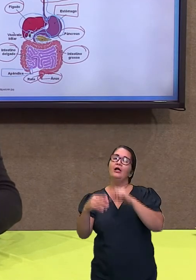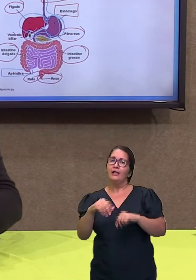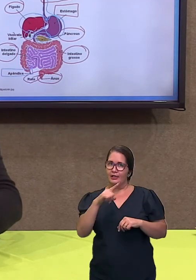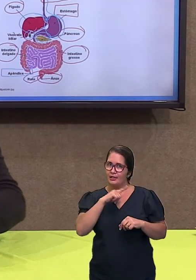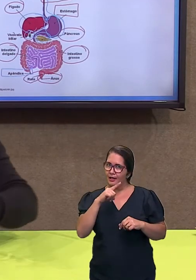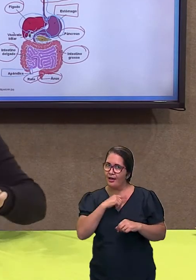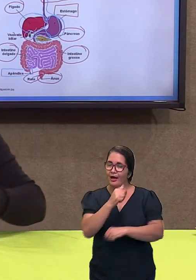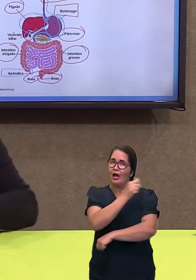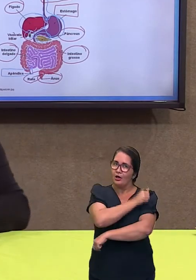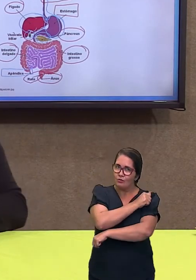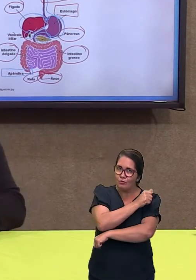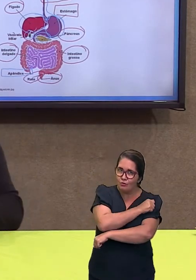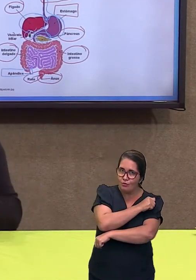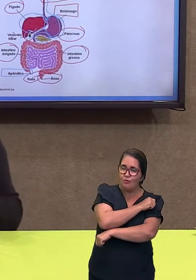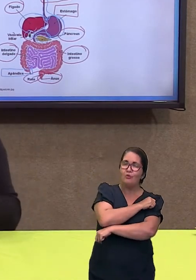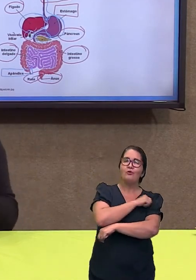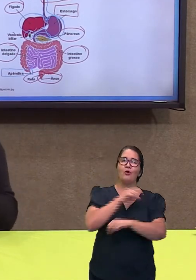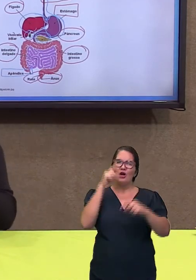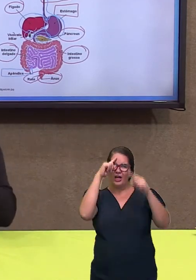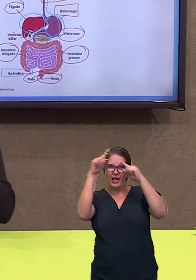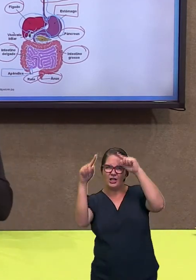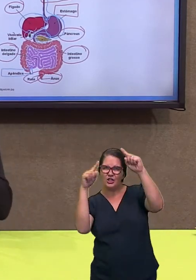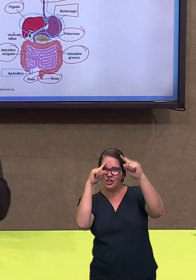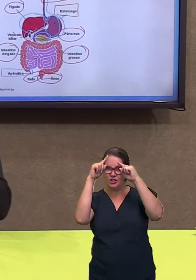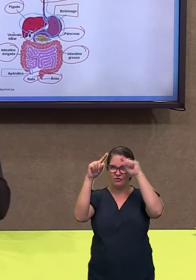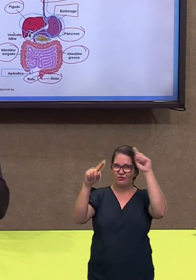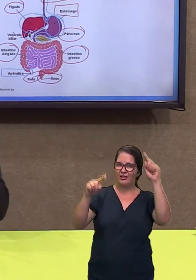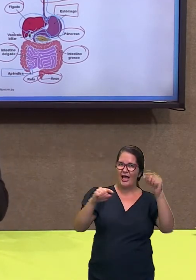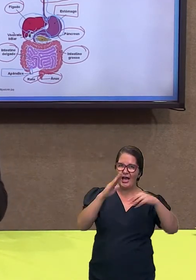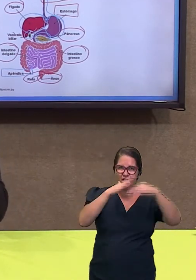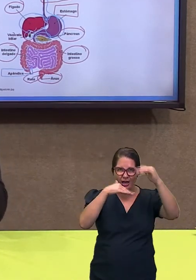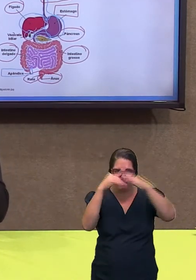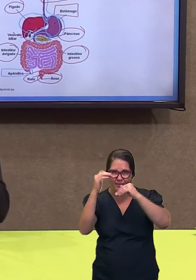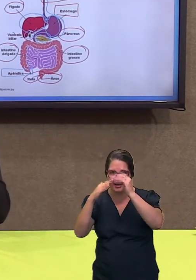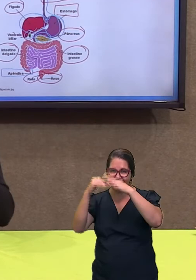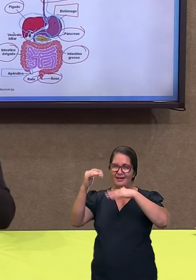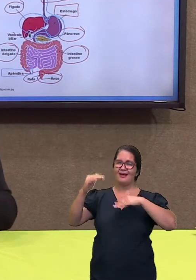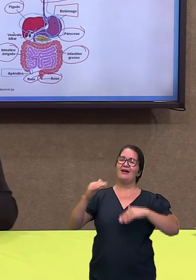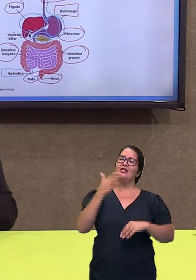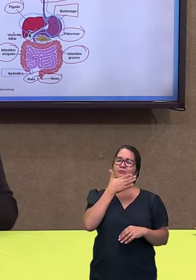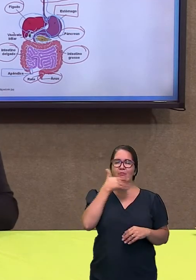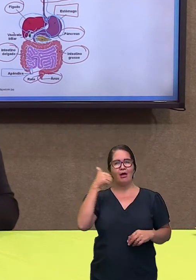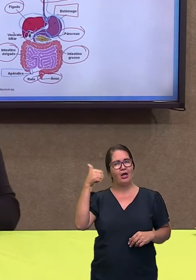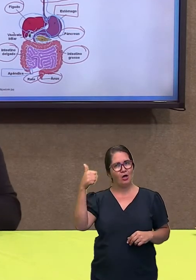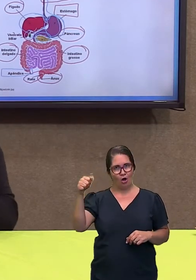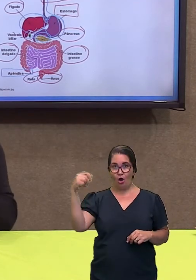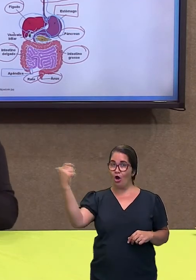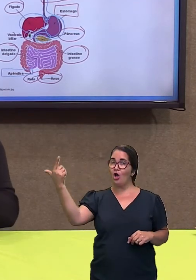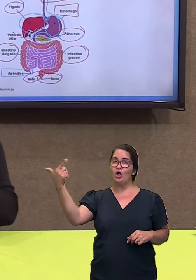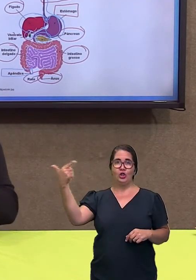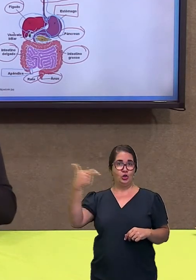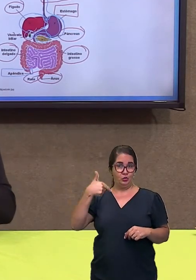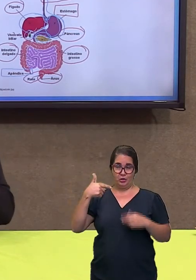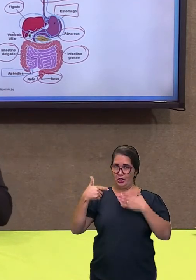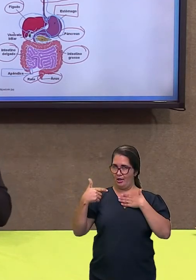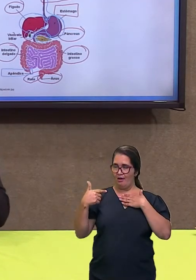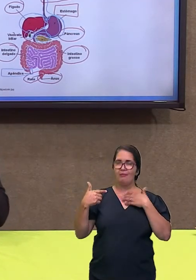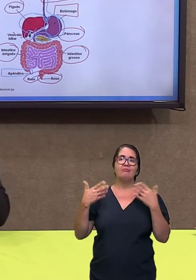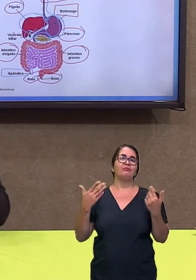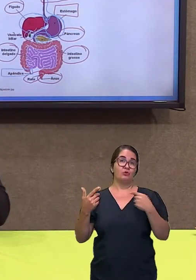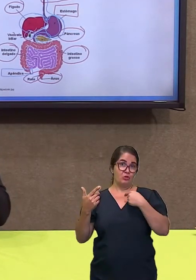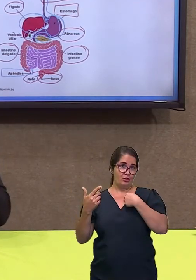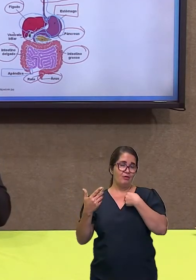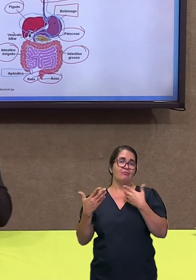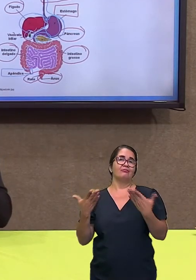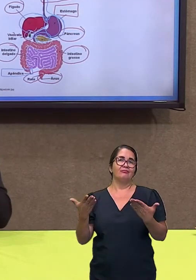eu, que vai conseguir trabalhar melhor com a massinha. Aqui também, como